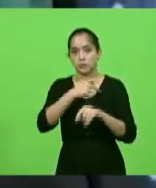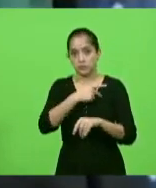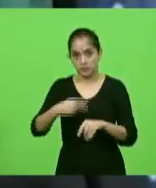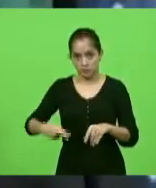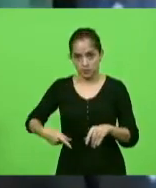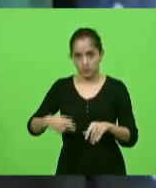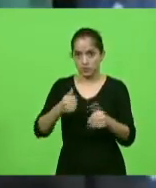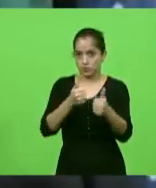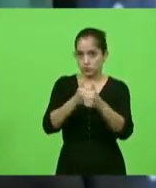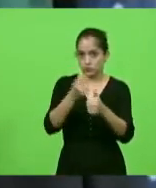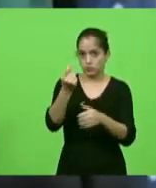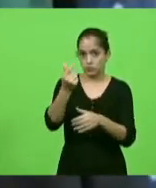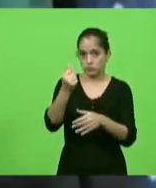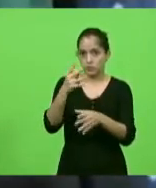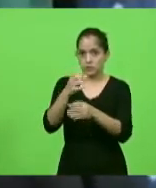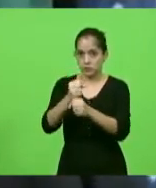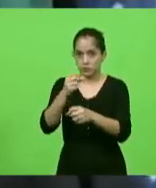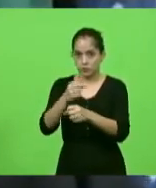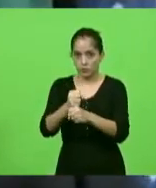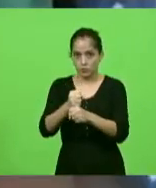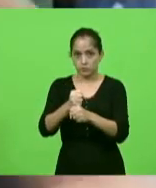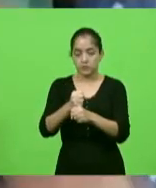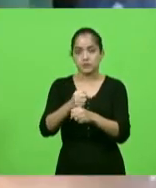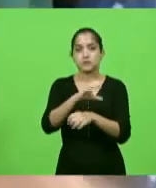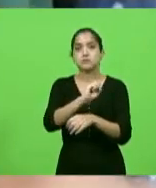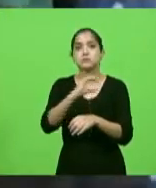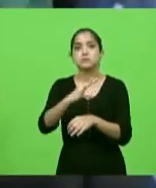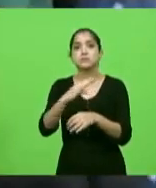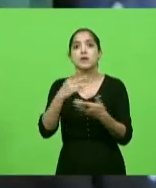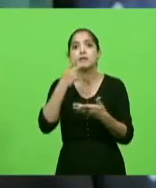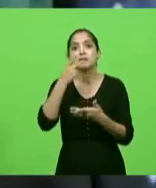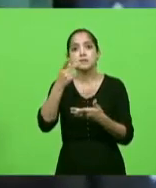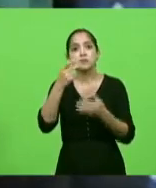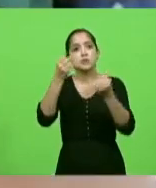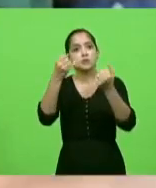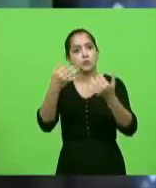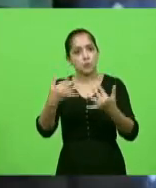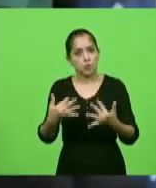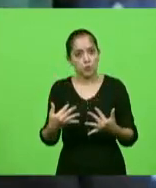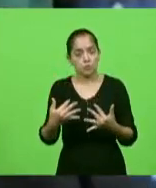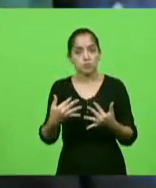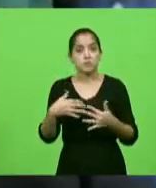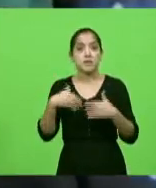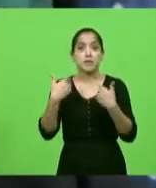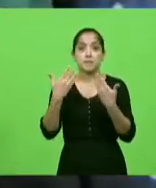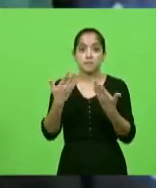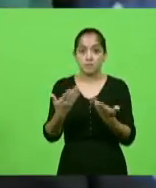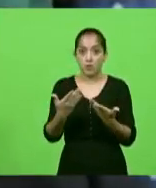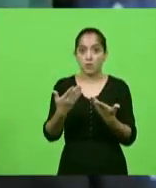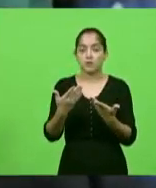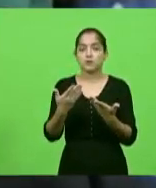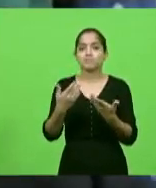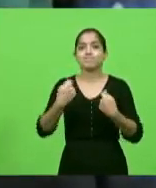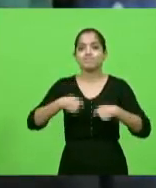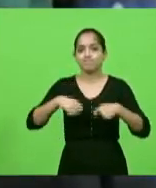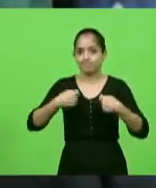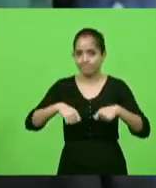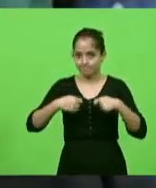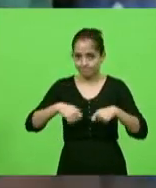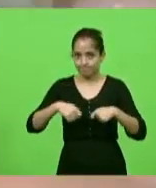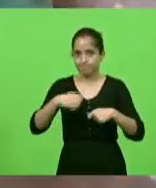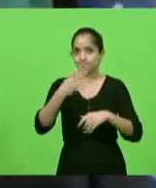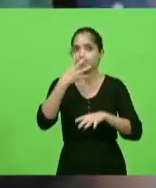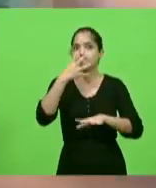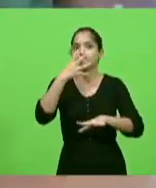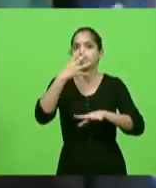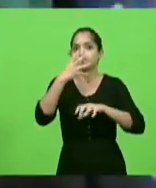presidente do Tribunal de Contas Observe de Moraes poderá Júnior afirmou em seu depoimento que Embora tenha sido mencionado a necessidade de aquisição